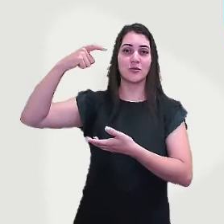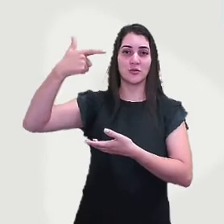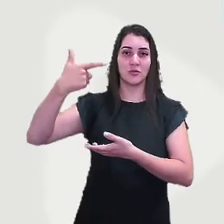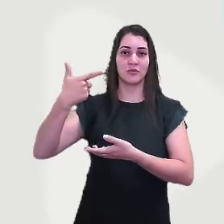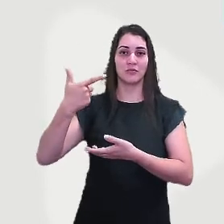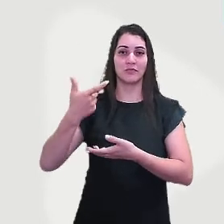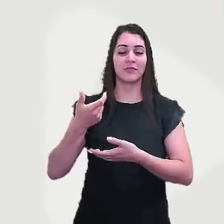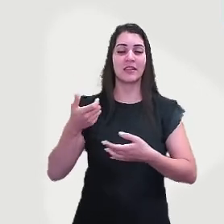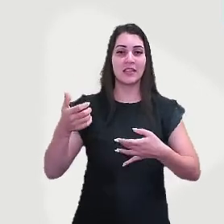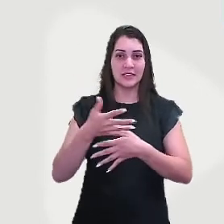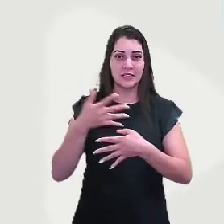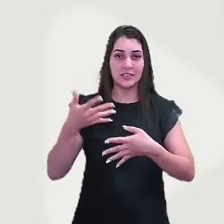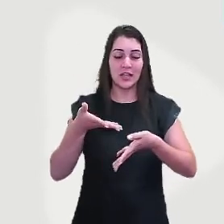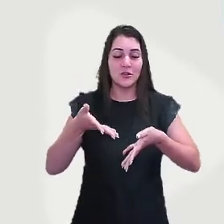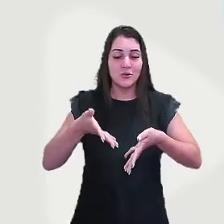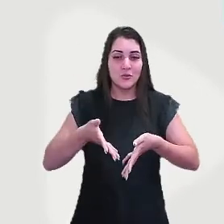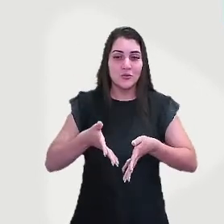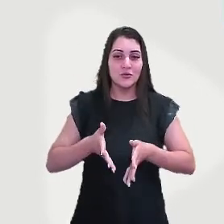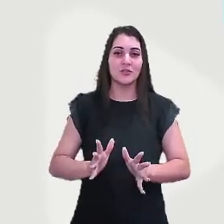nascente.